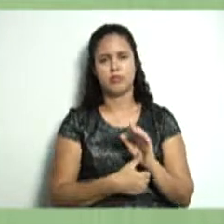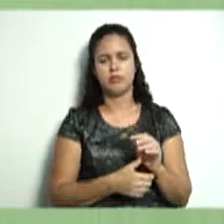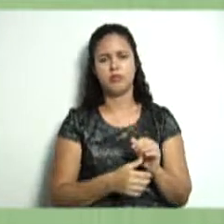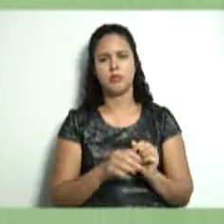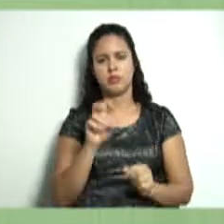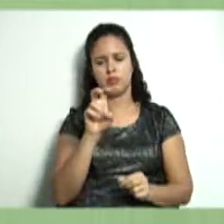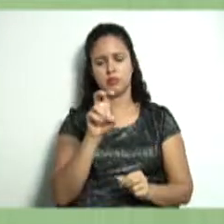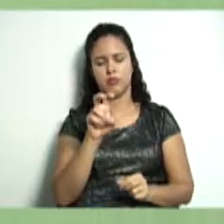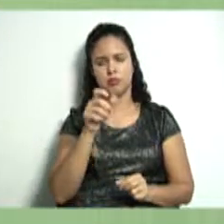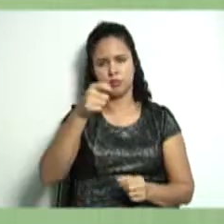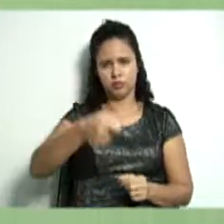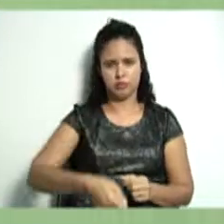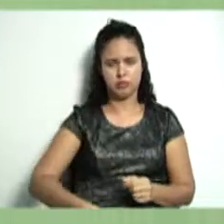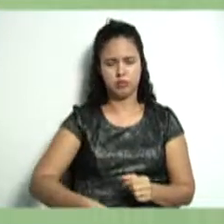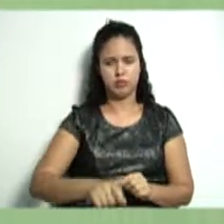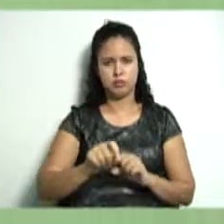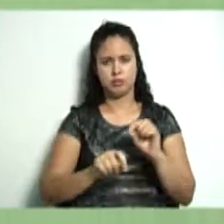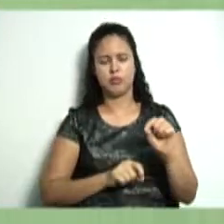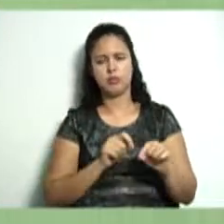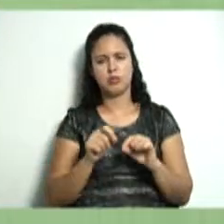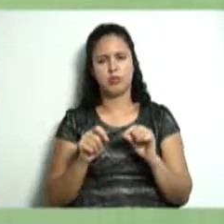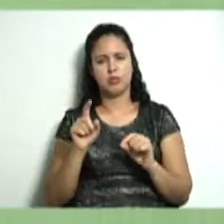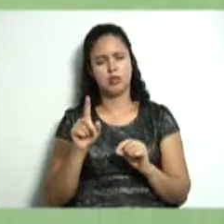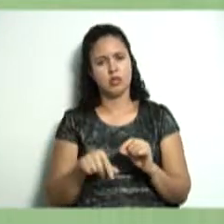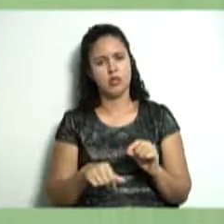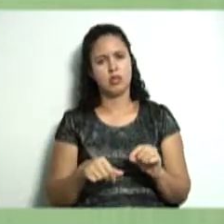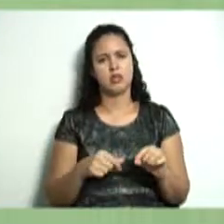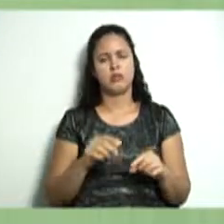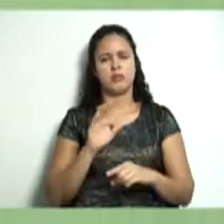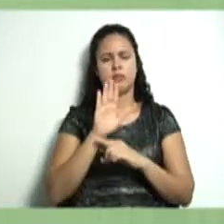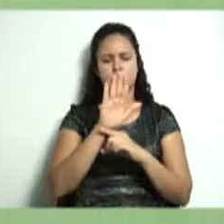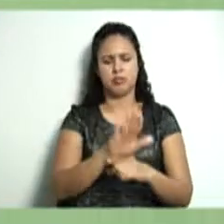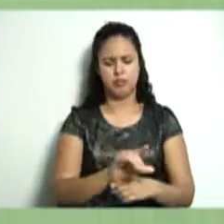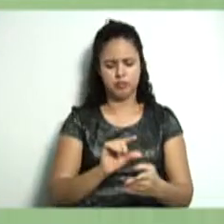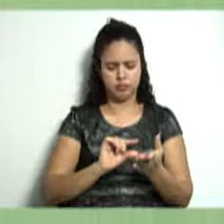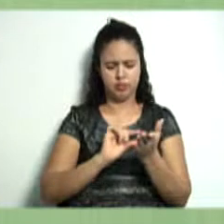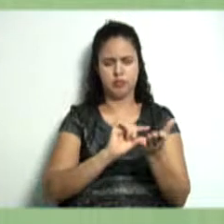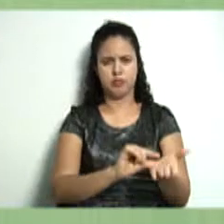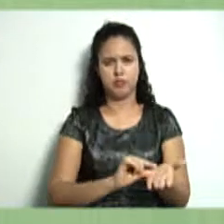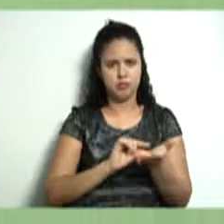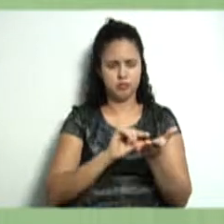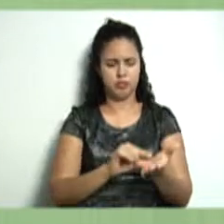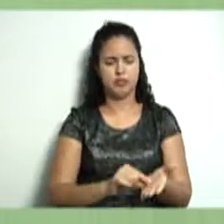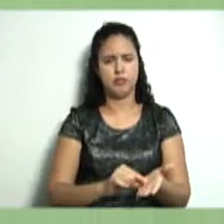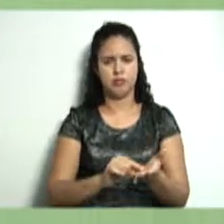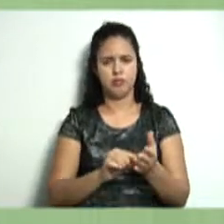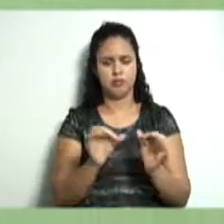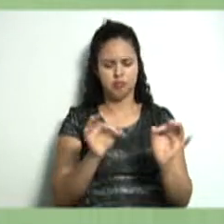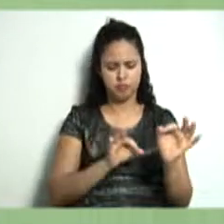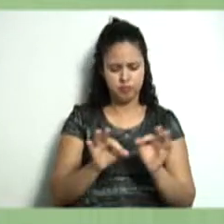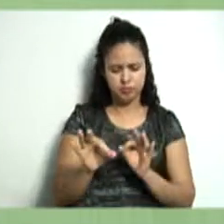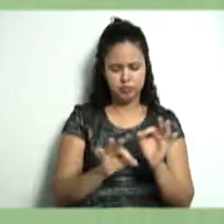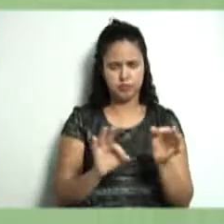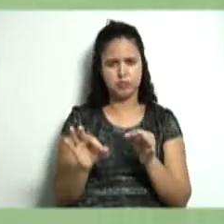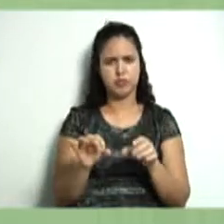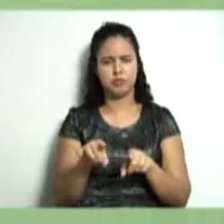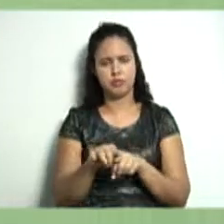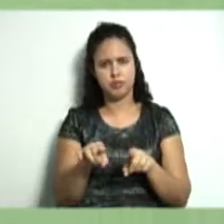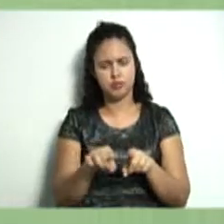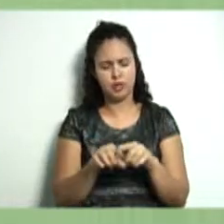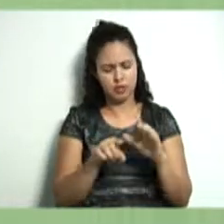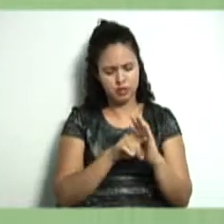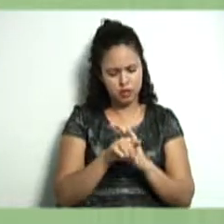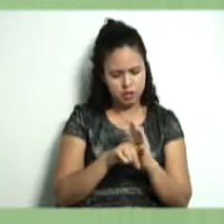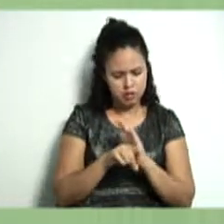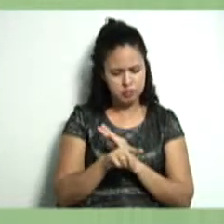quinta obrigação refere-se a contribuir no planejamento, funcionamento, avaliação,